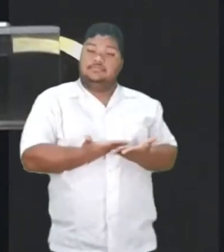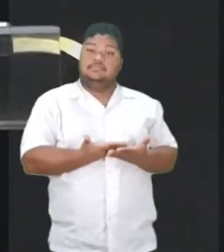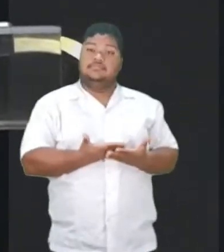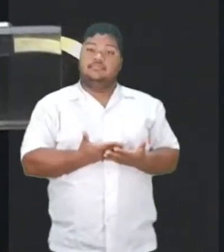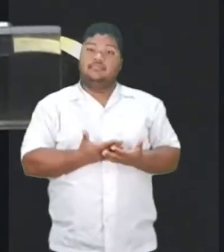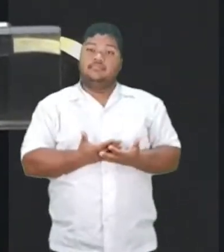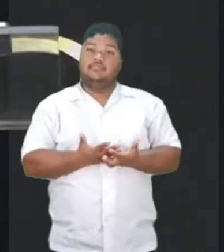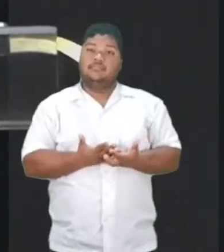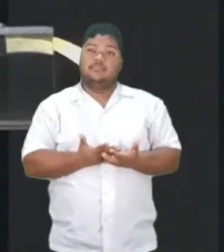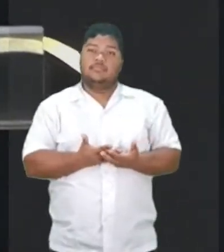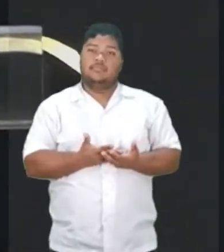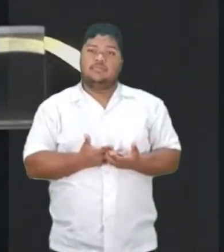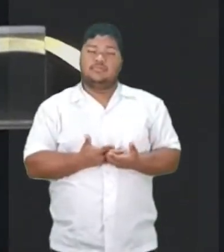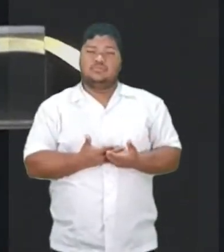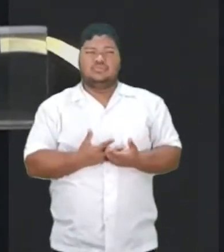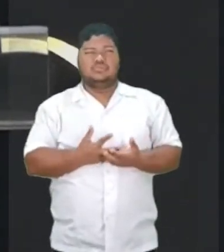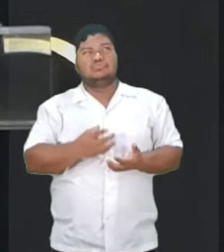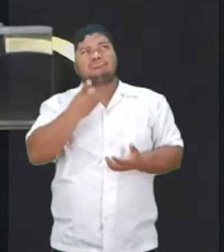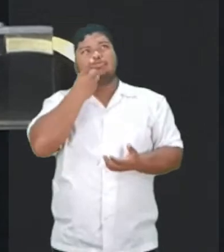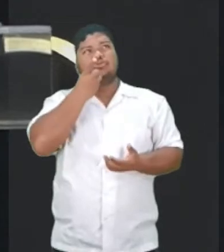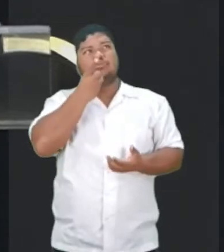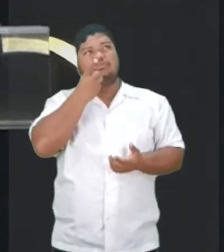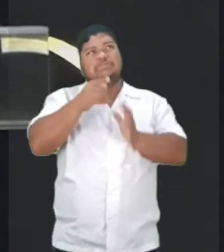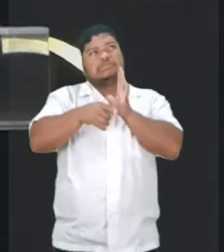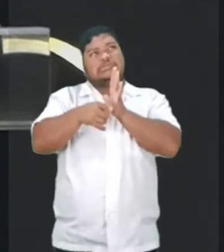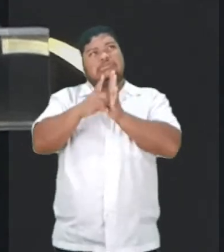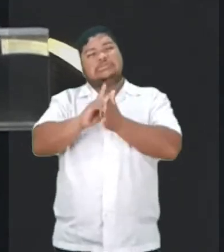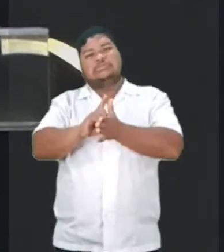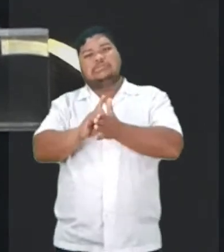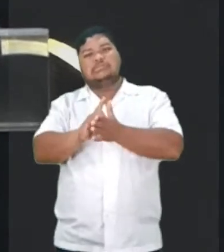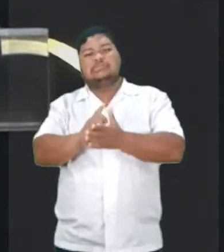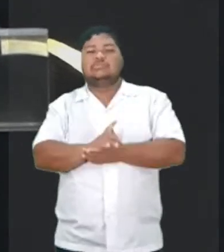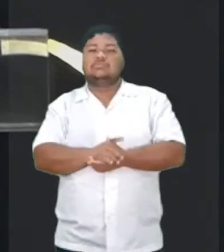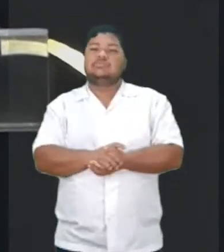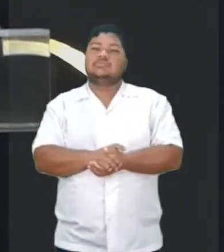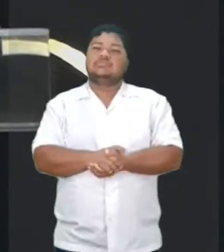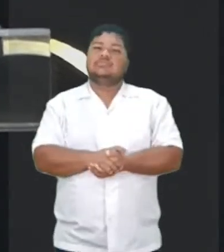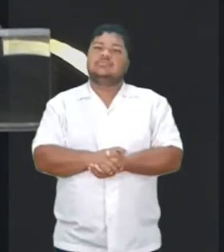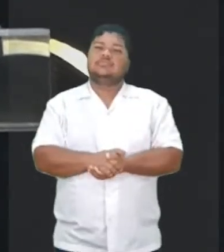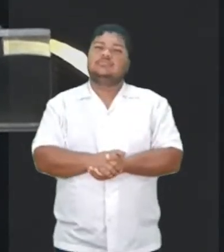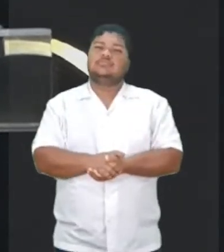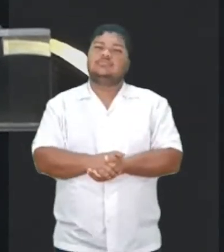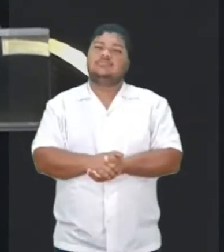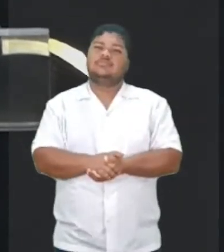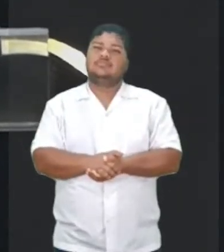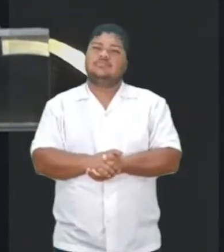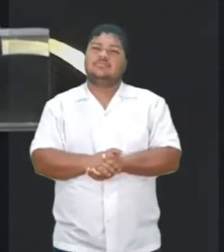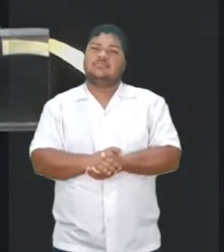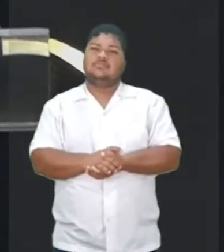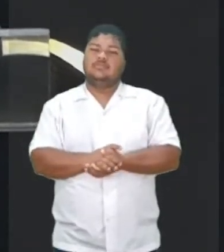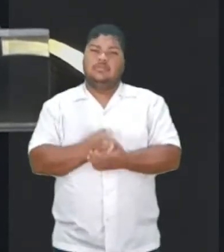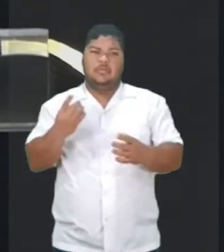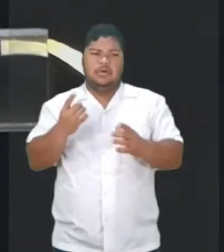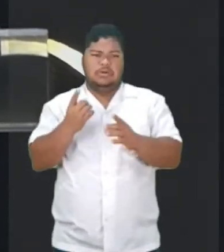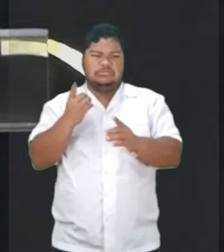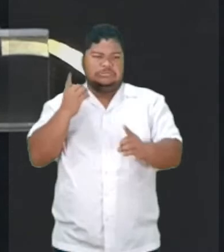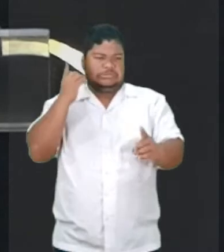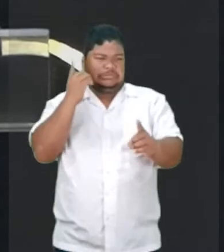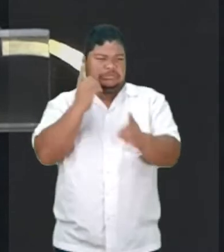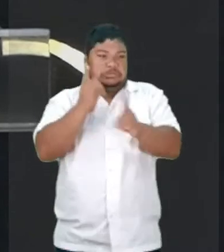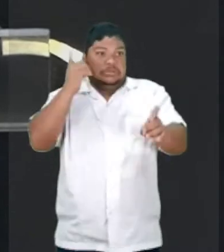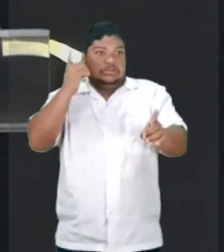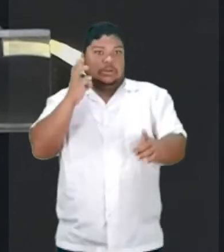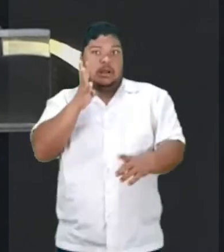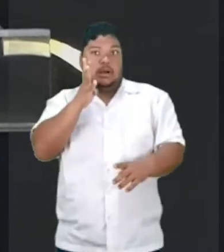acho que 2 dias antes da posse, quando descobriram que ele era cristão, que